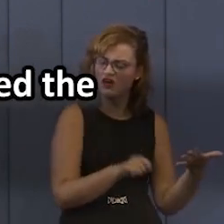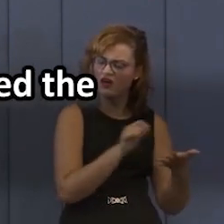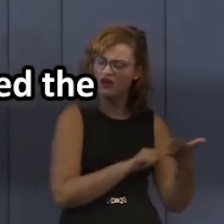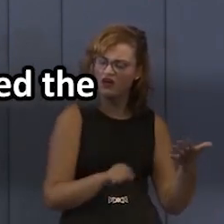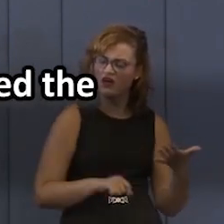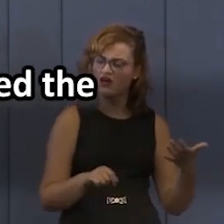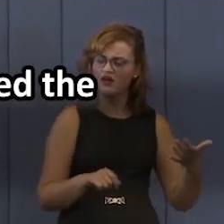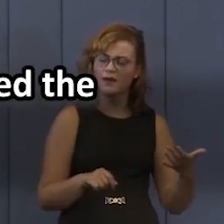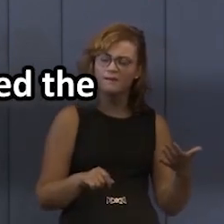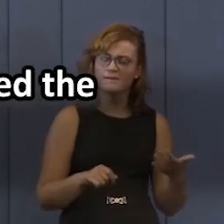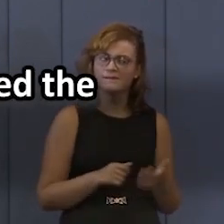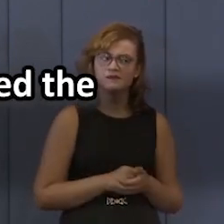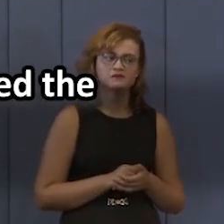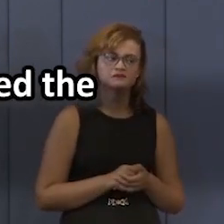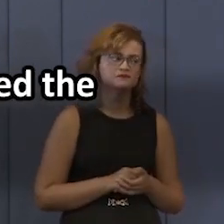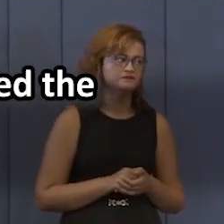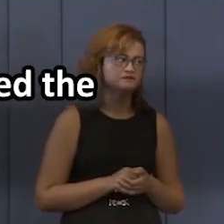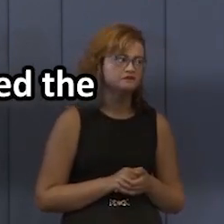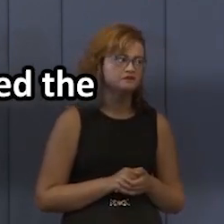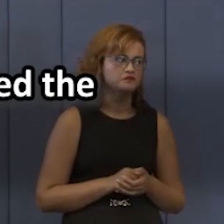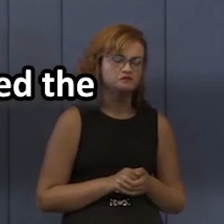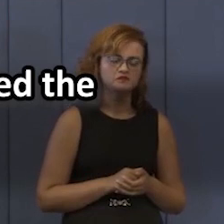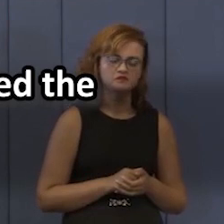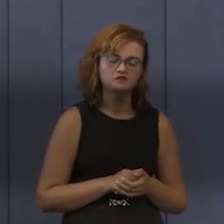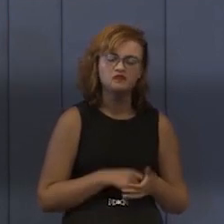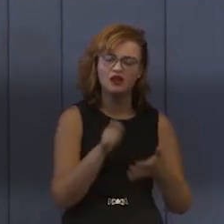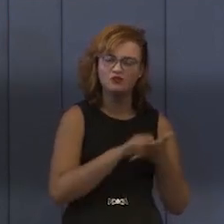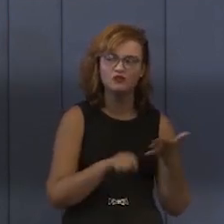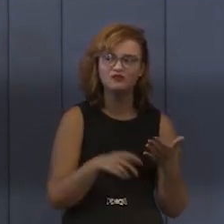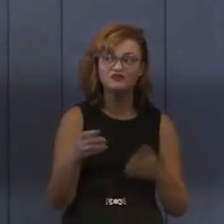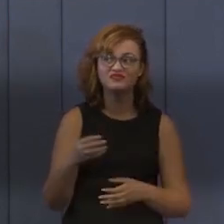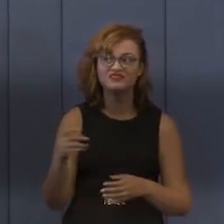a terceira sinfonia, chamada Heroica, em dedicação.